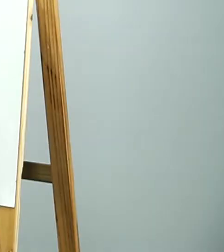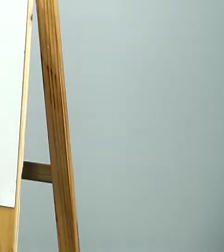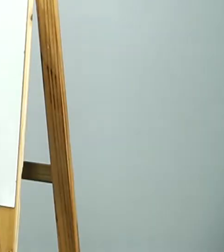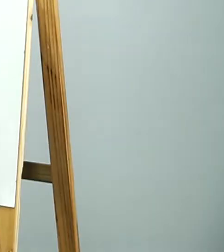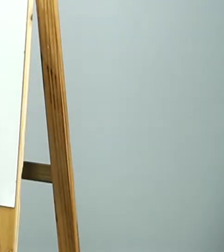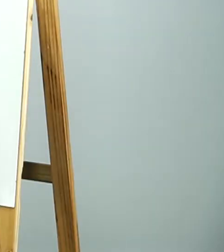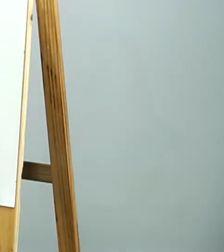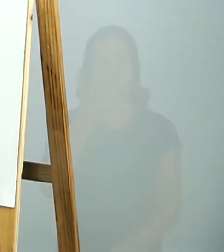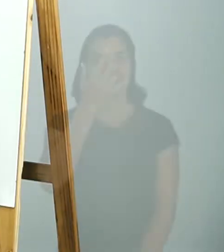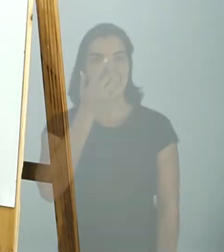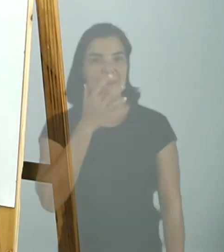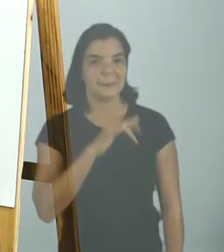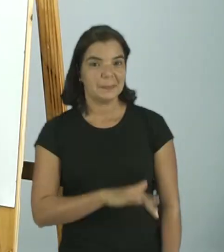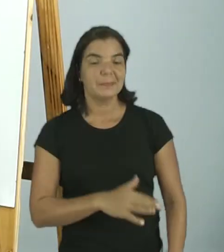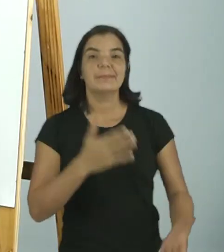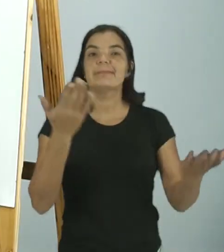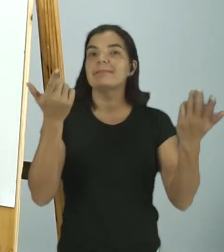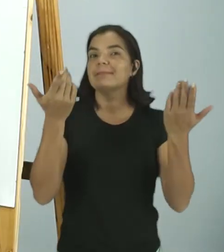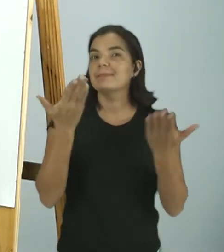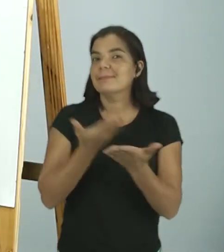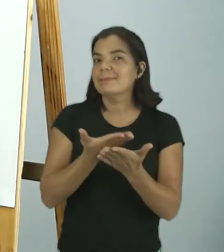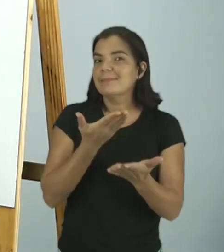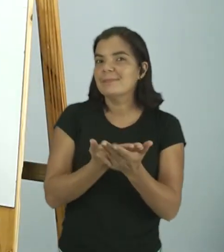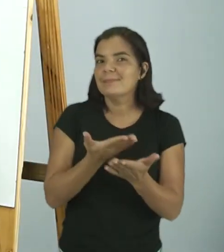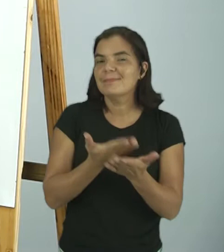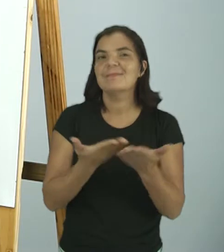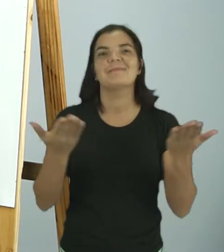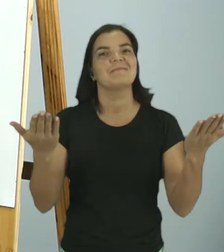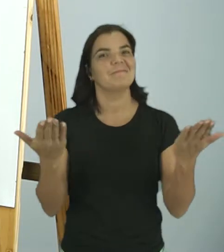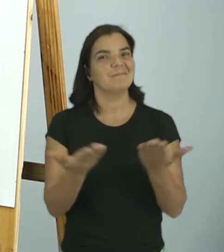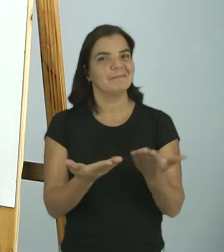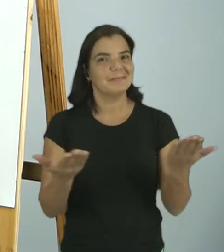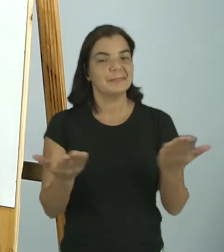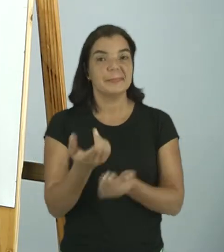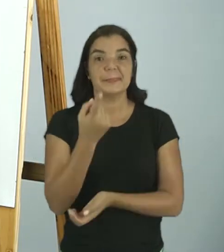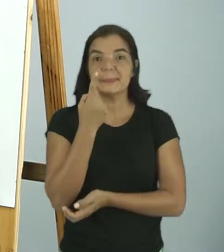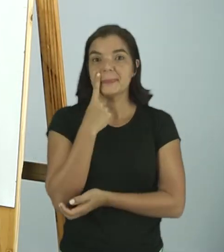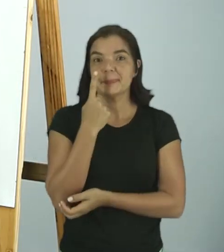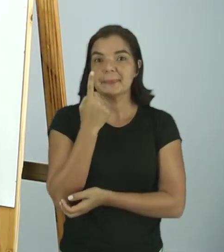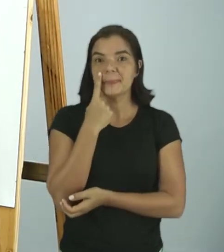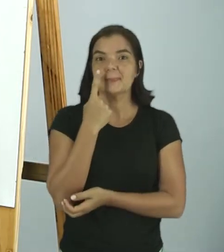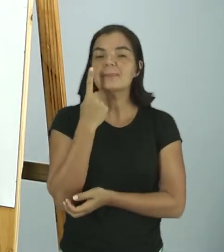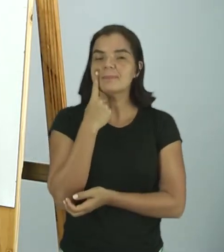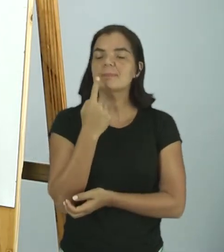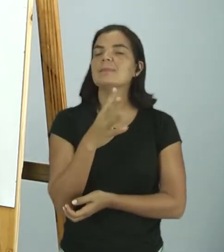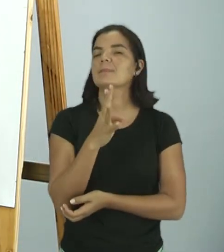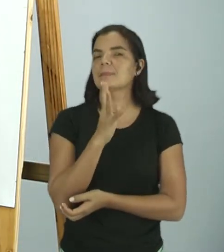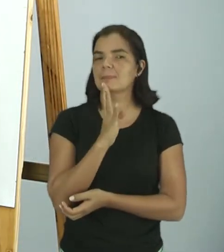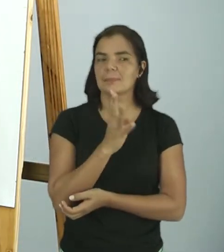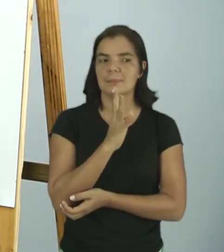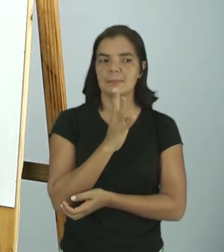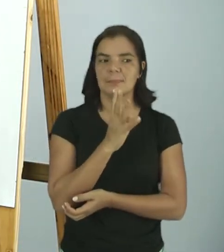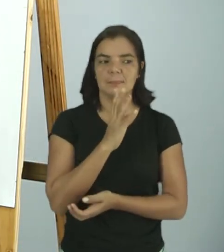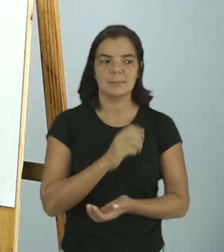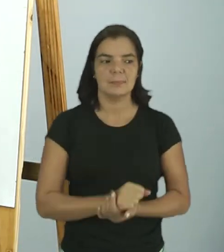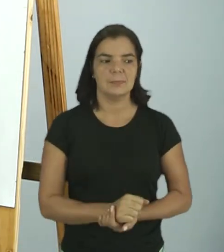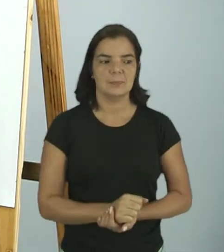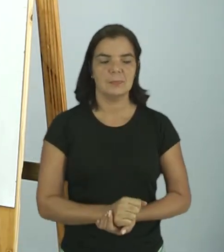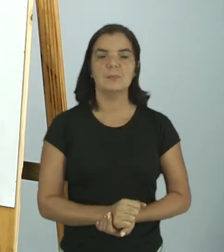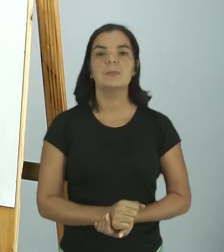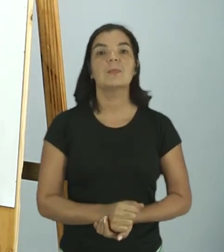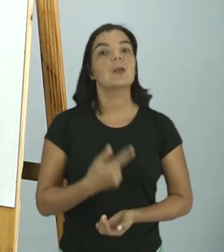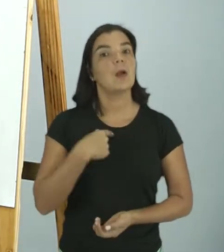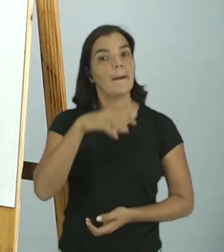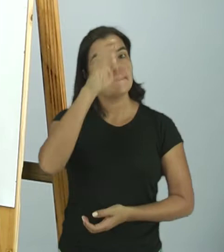Olá crianças estamos de volta agora para nós verificarmos o nosso conhecimento e isso